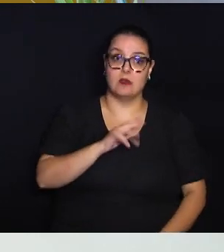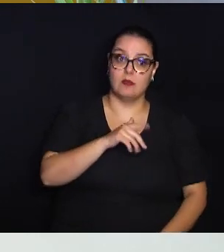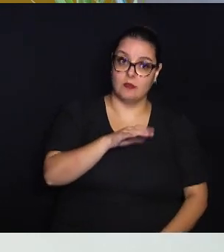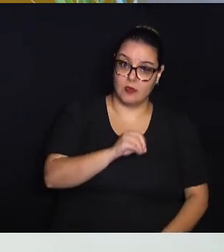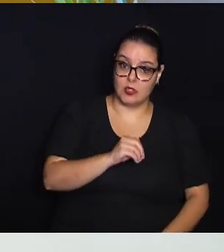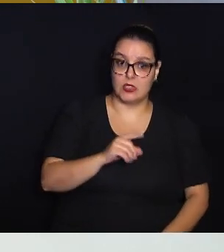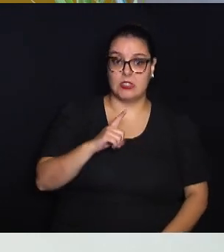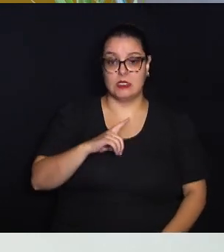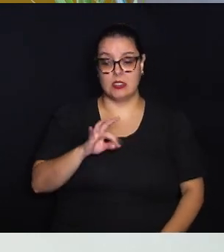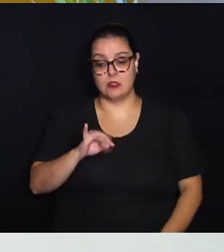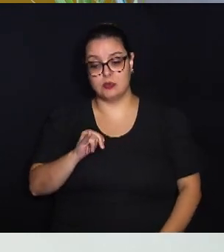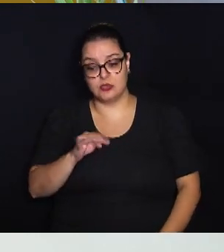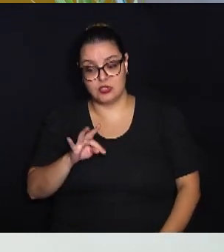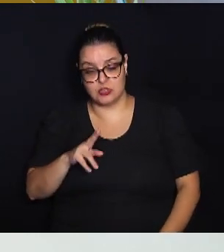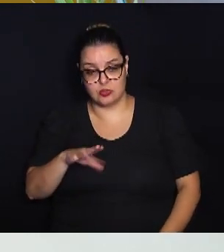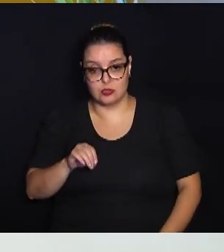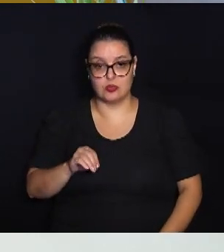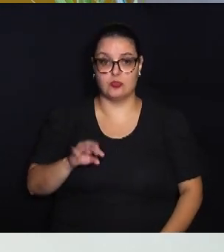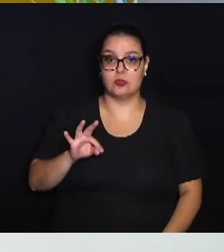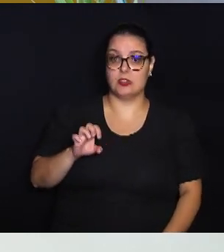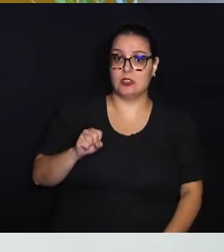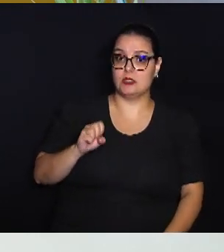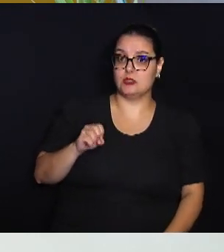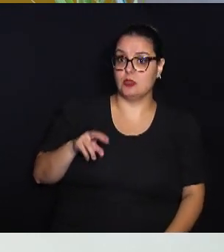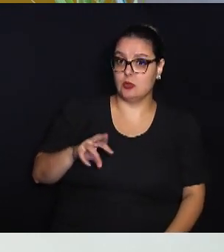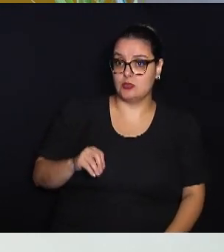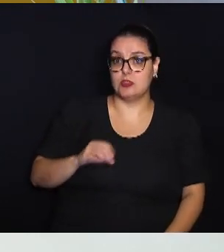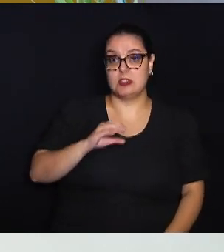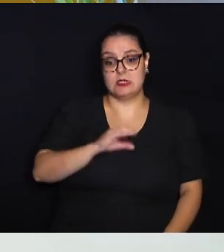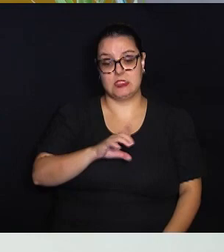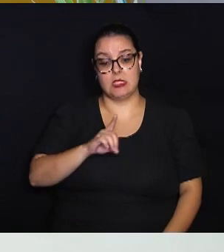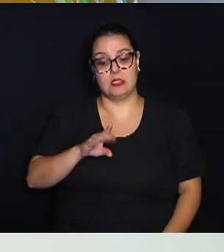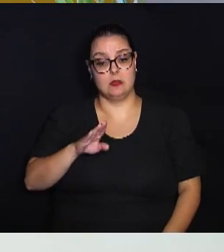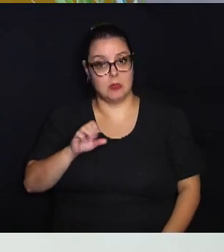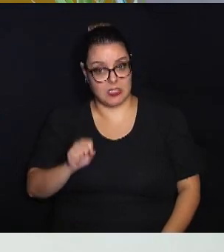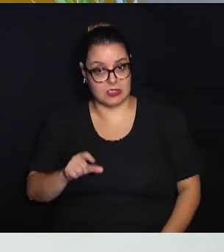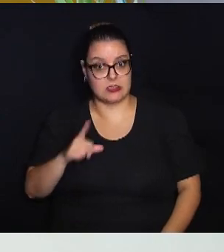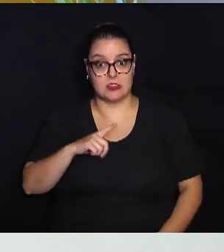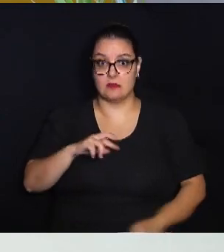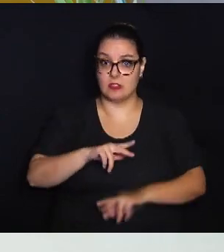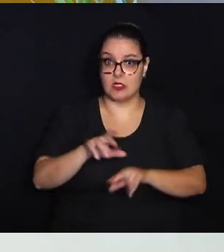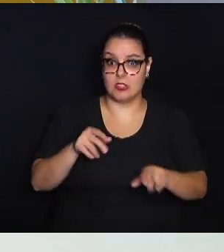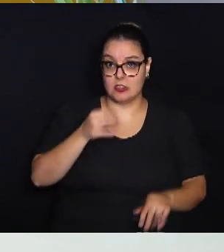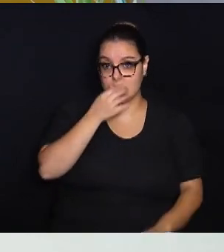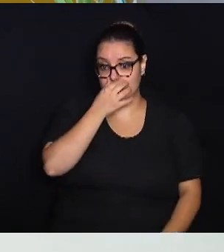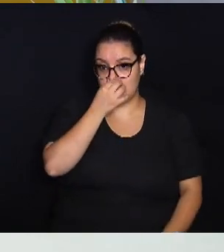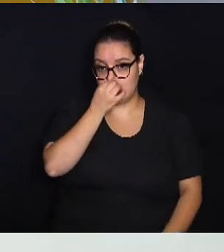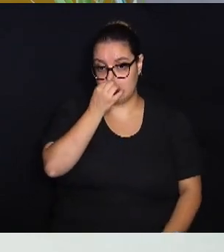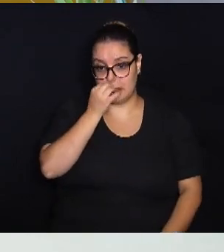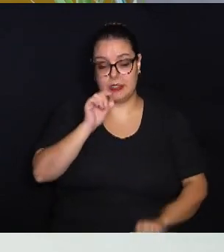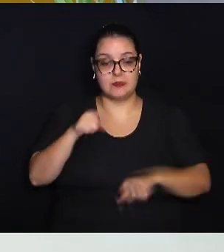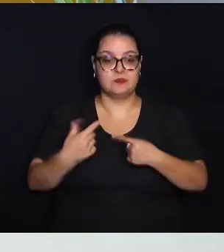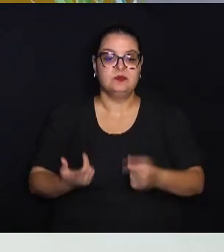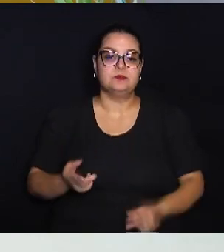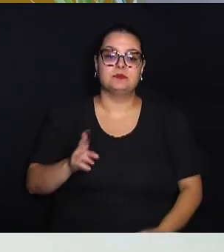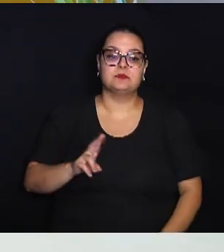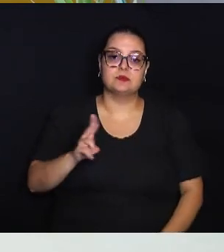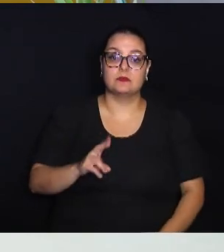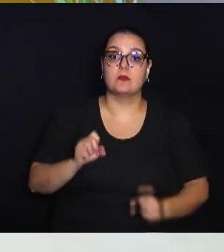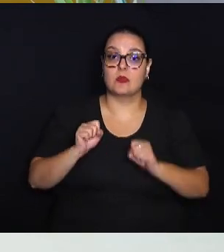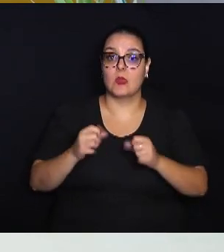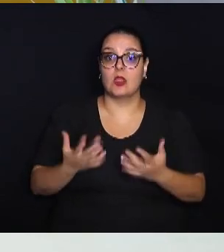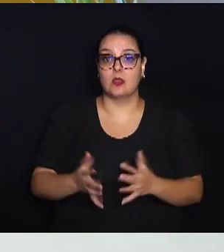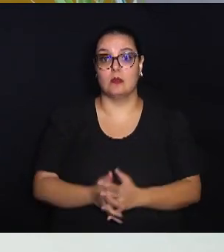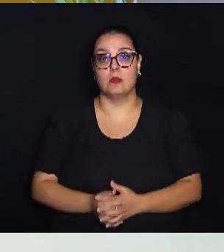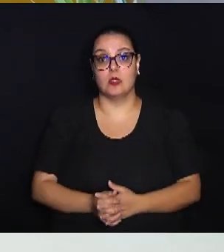os fundos, você tem os títulos do Tesouro, você tem os CDBs, você tem uma infinidade de outras aplicações